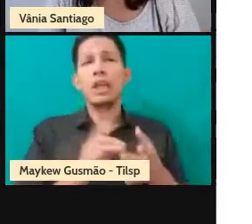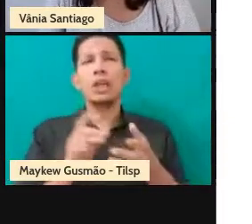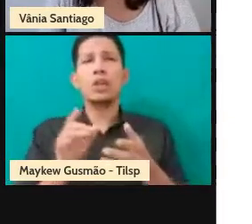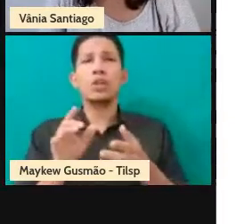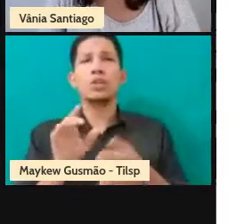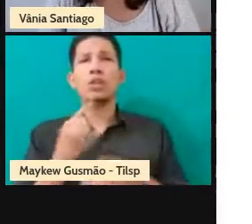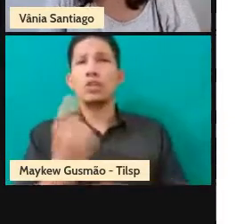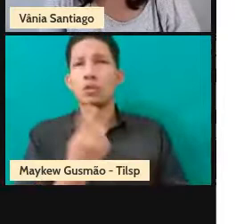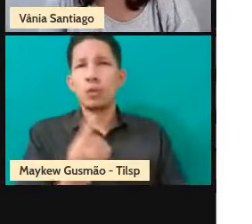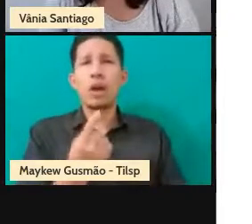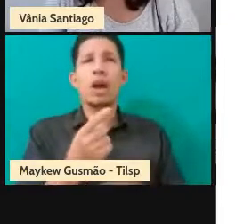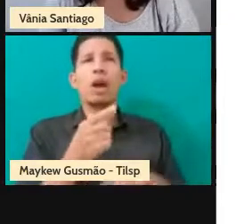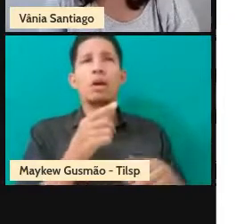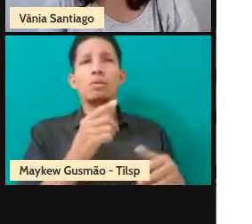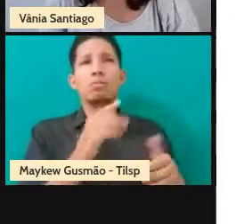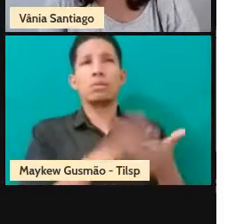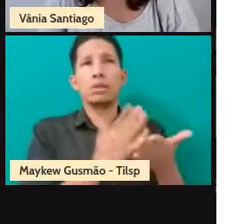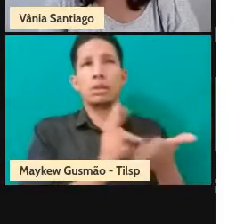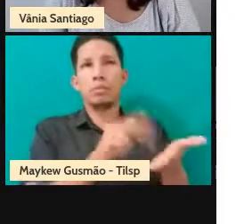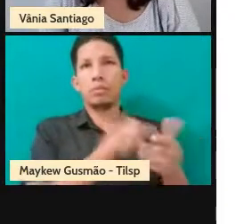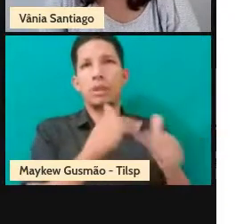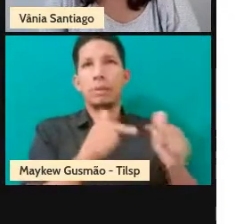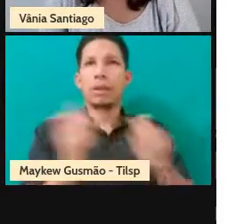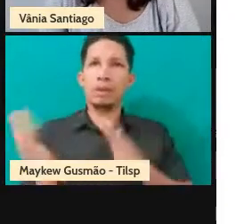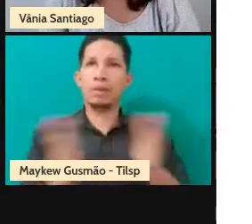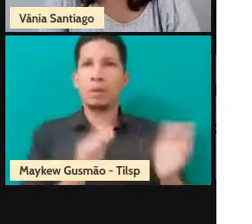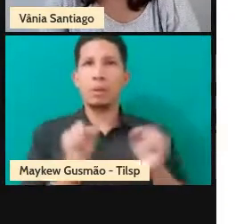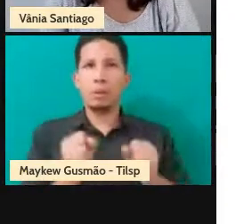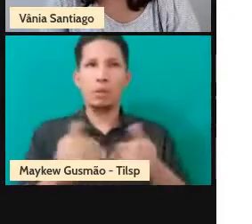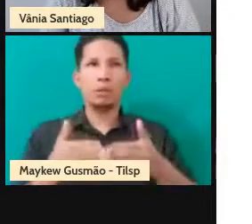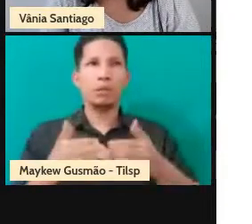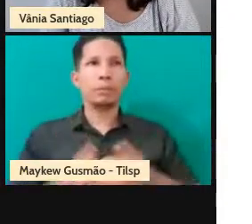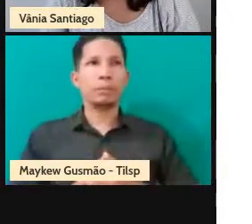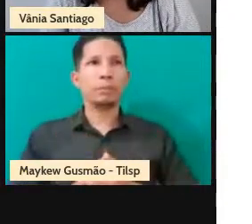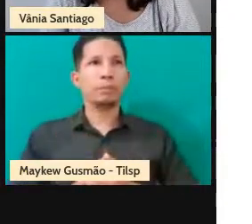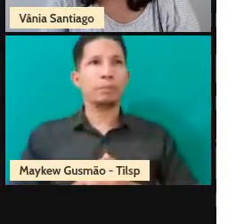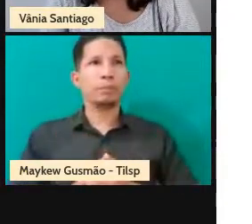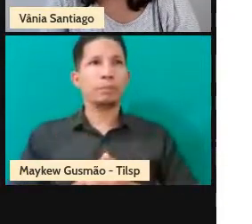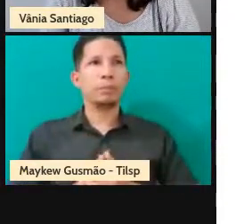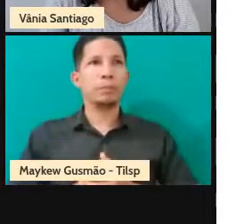individuais em que os TIUS atuam. Pode passar, por favor.